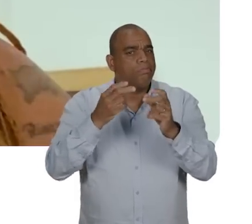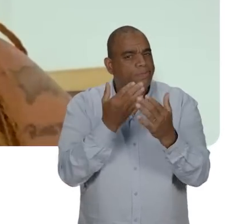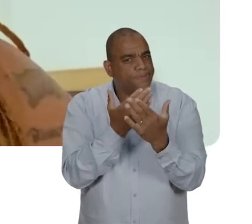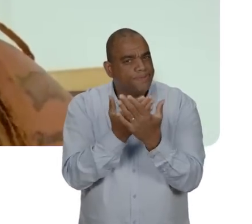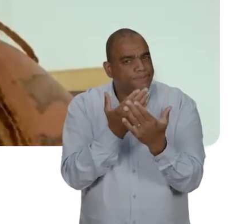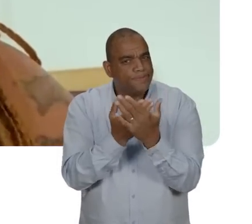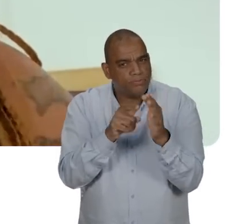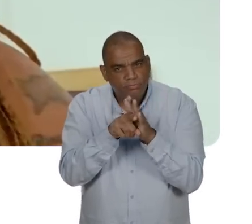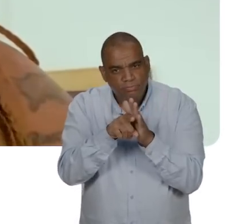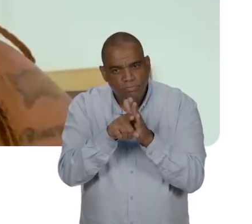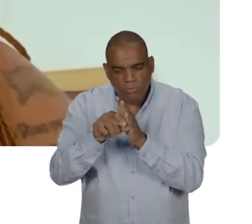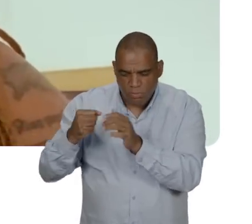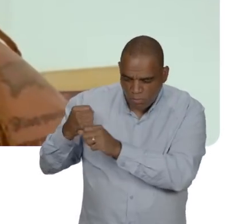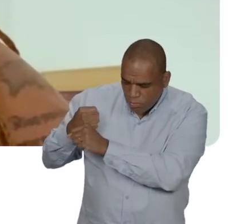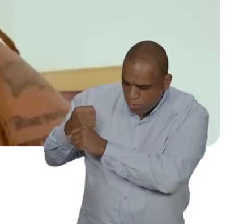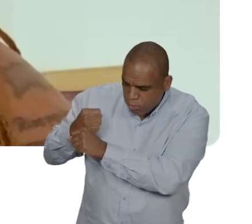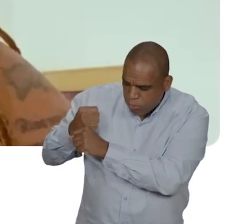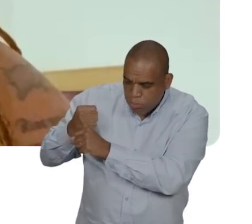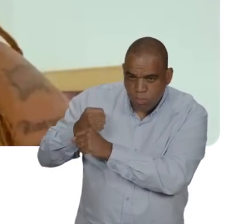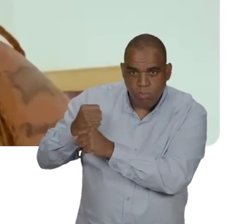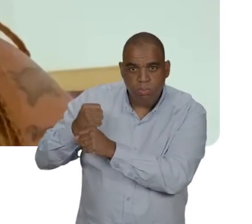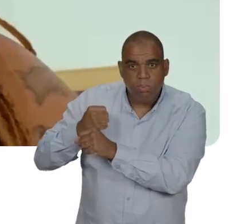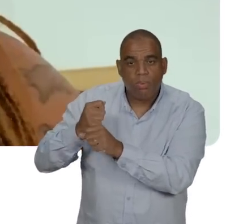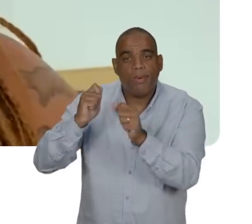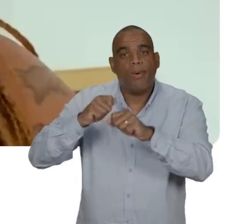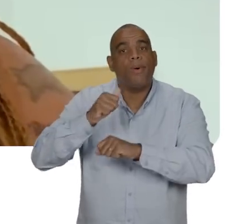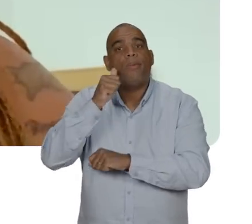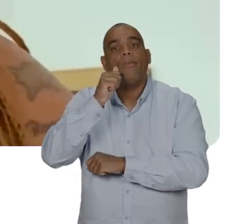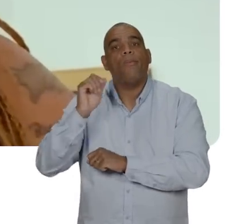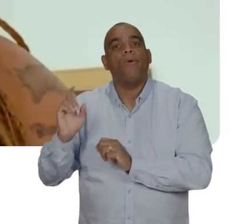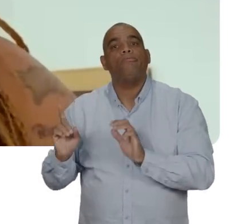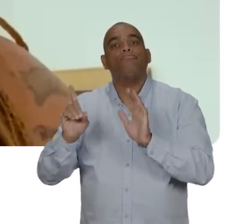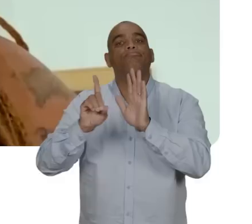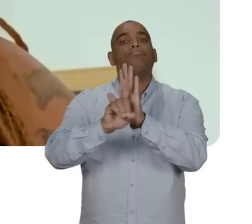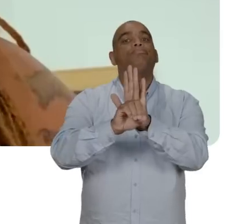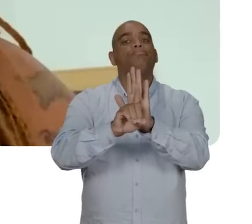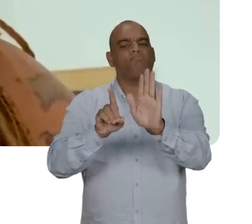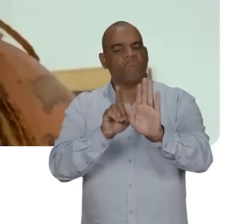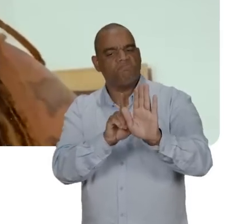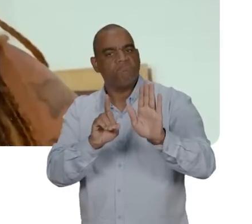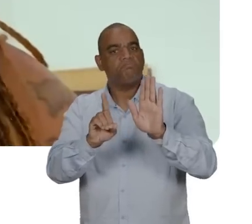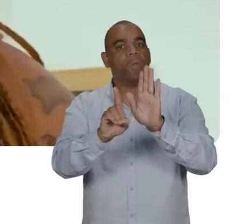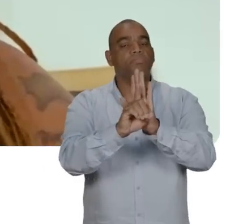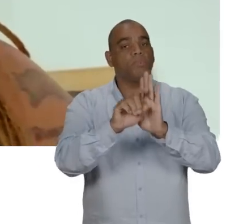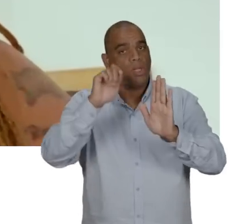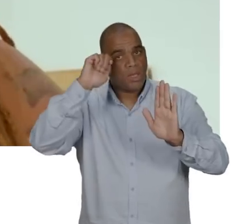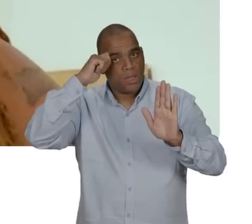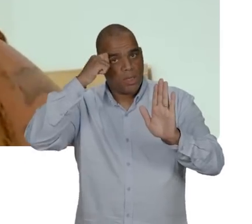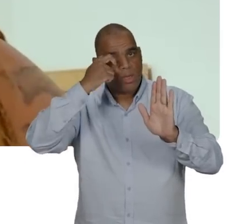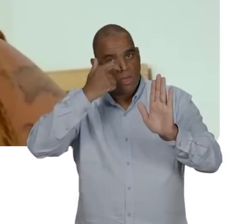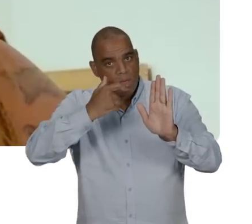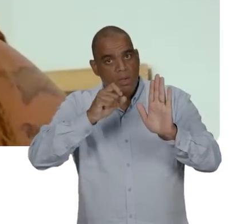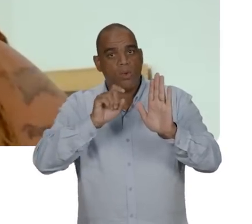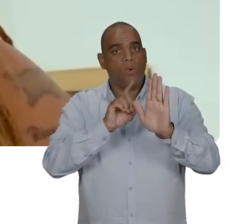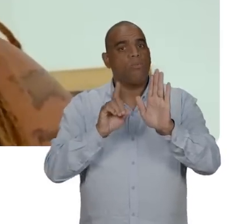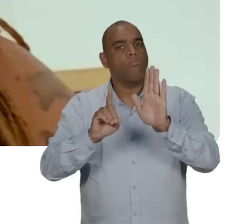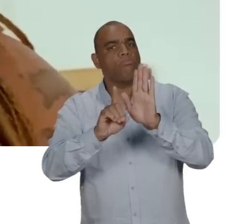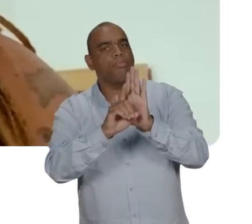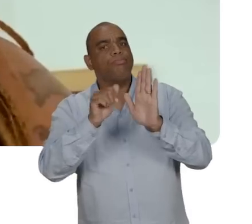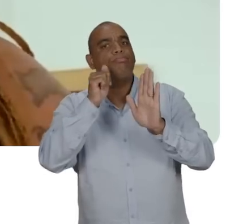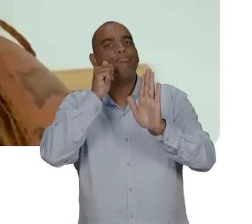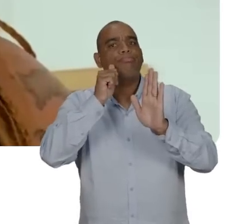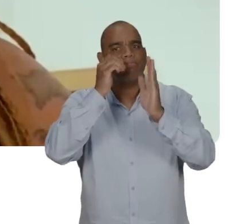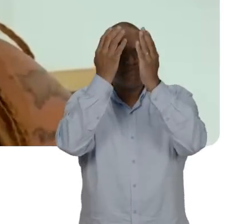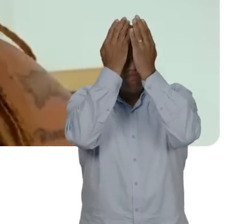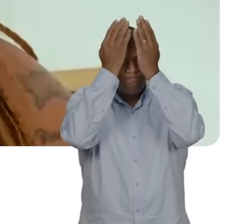gente percebe com a análise dos estudos que a gente tem feito nos últimos anos é que quando a gente tem a presença de uma mulher negra, de uma mulher indígena nos espaços de poder,